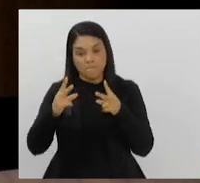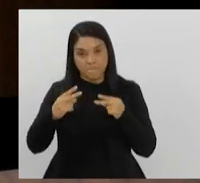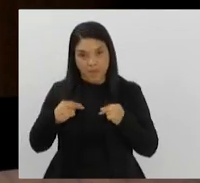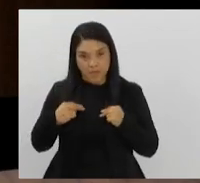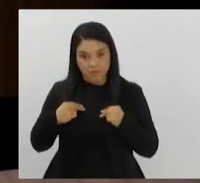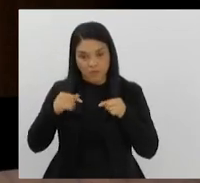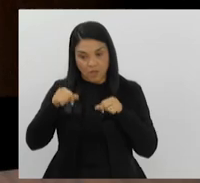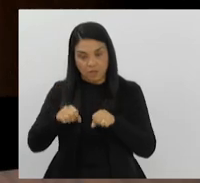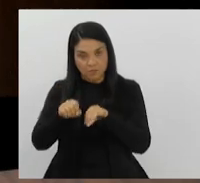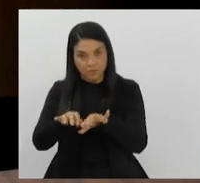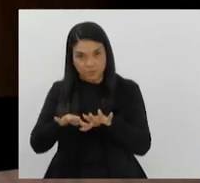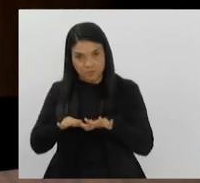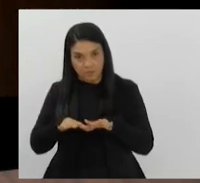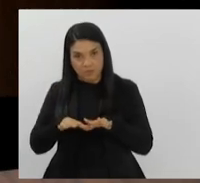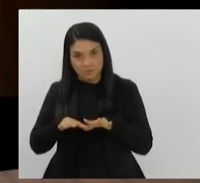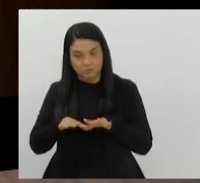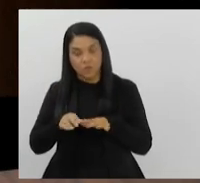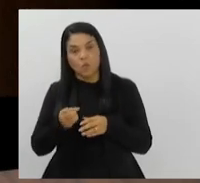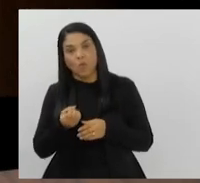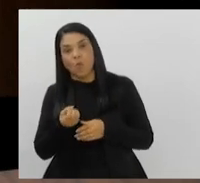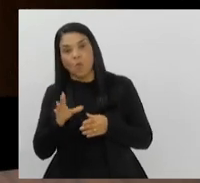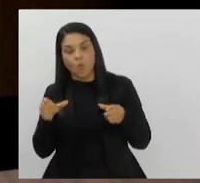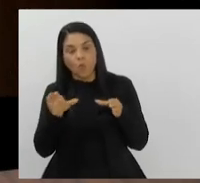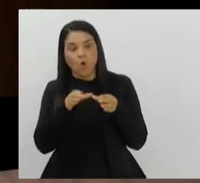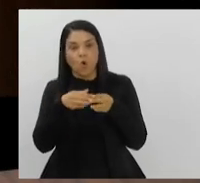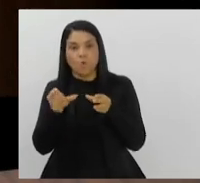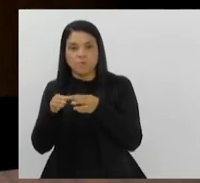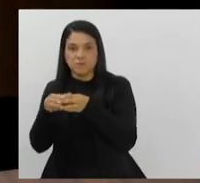no plenário ou nas comissões